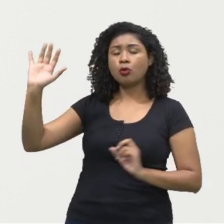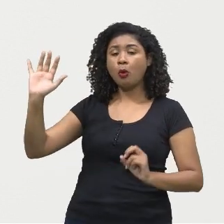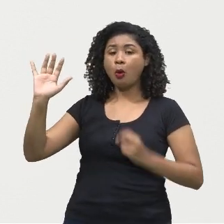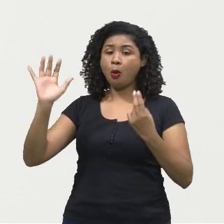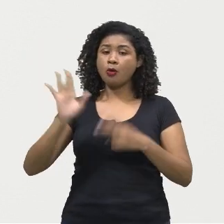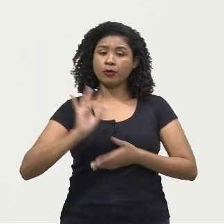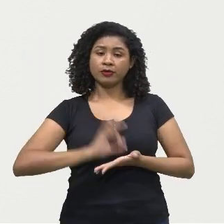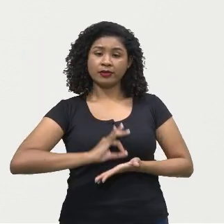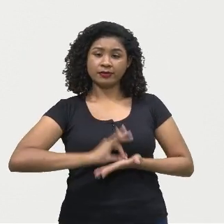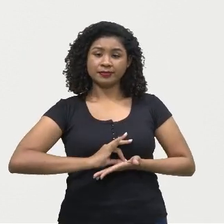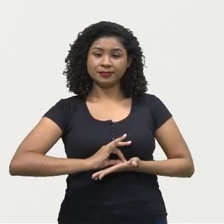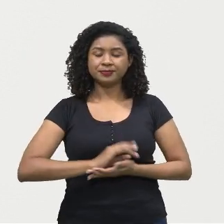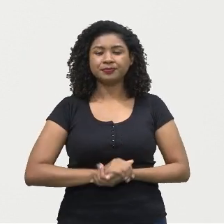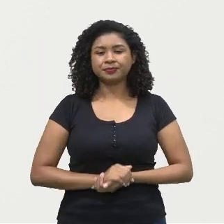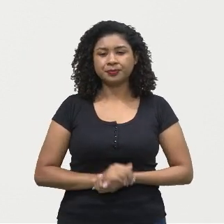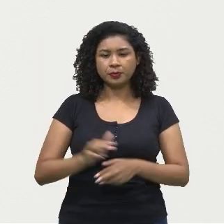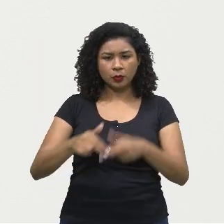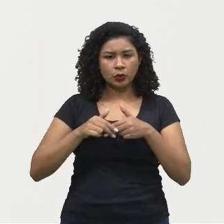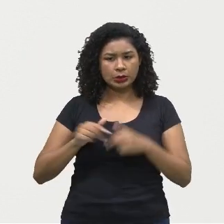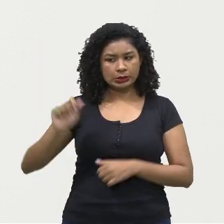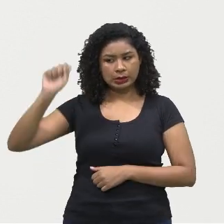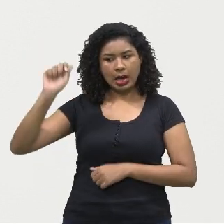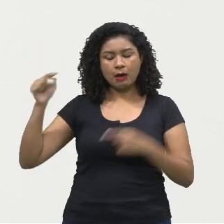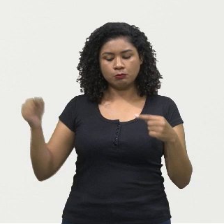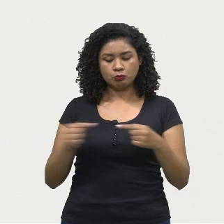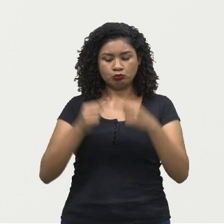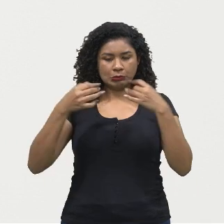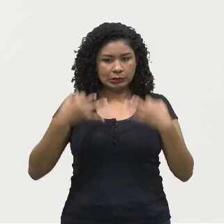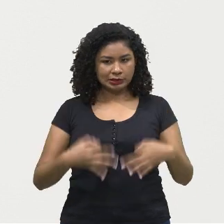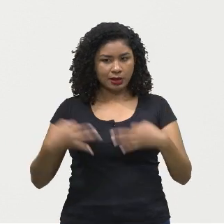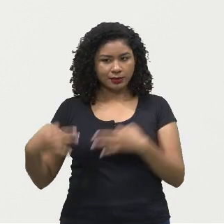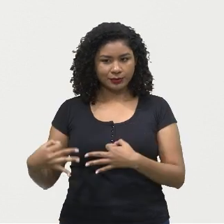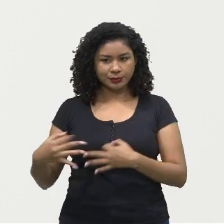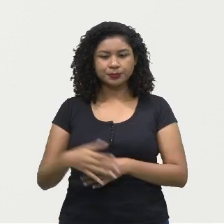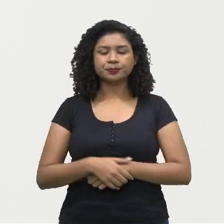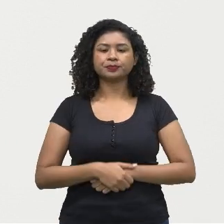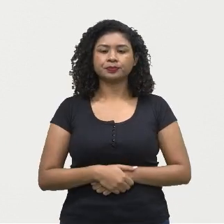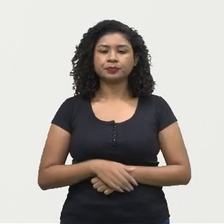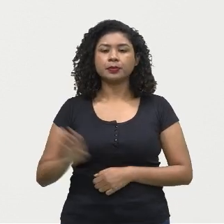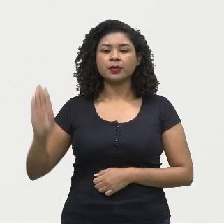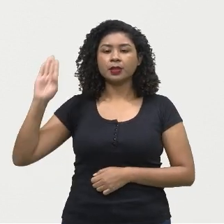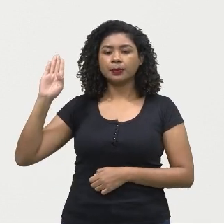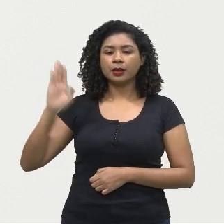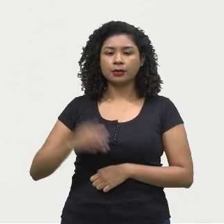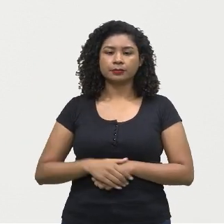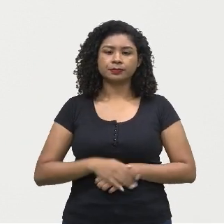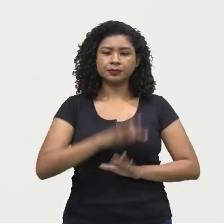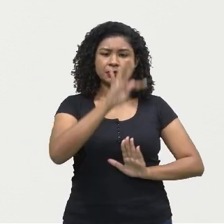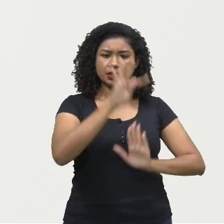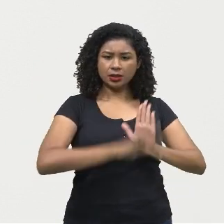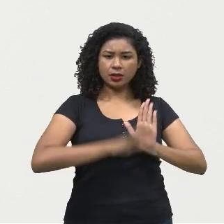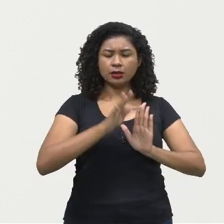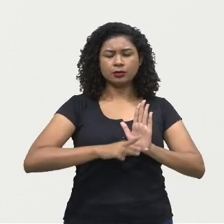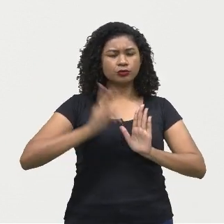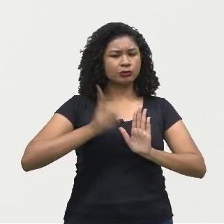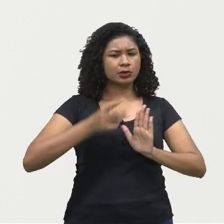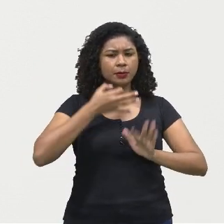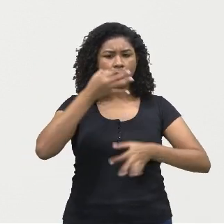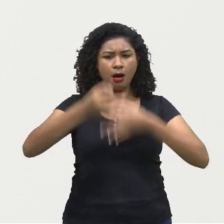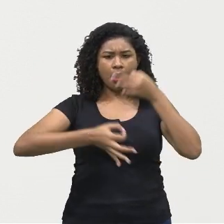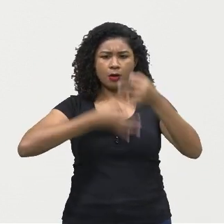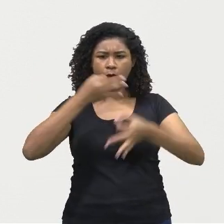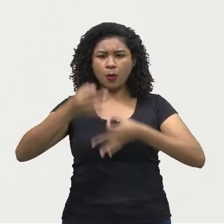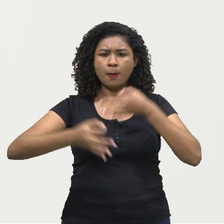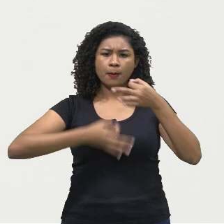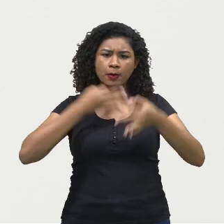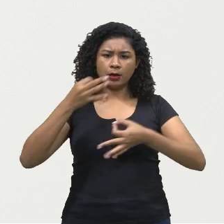se relaciona à narração. Nós queremos aqui não se relaciona. A letra B diz, texto que faz argumentação em